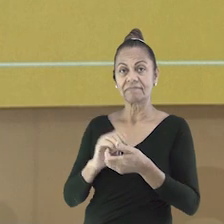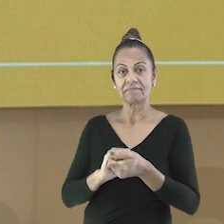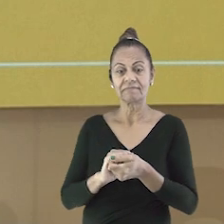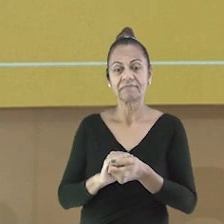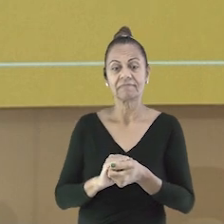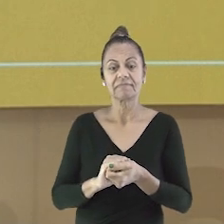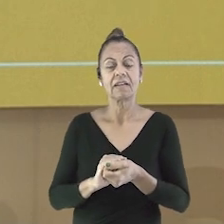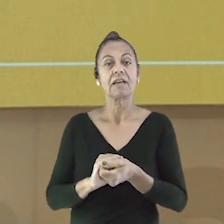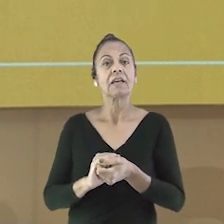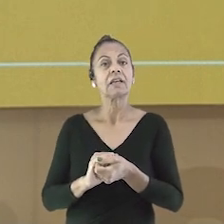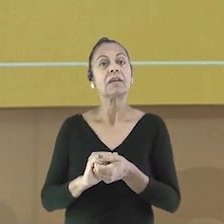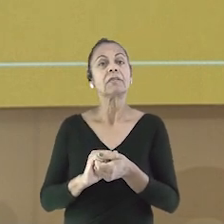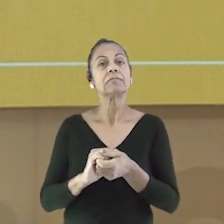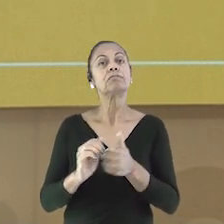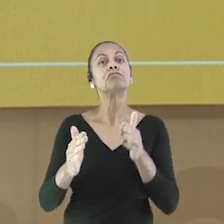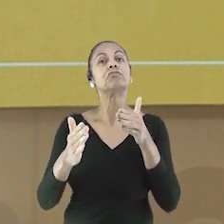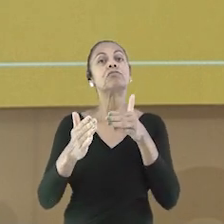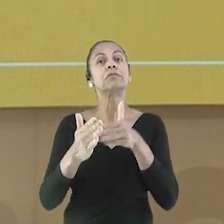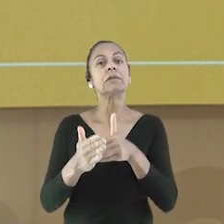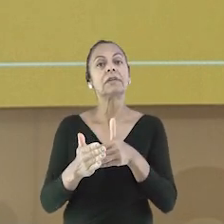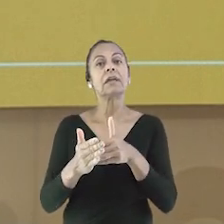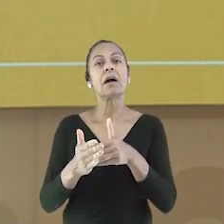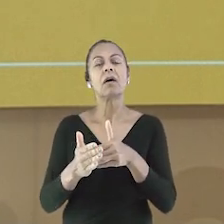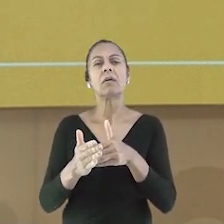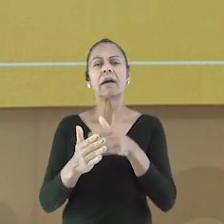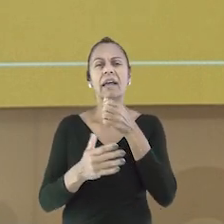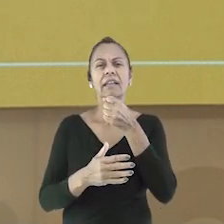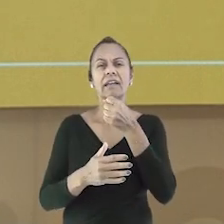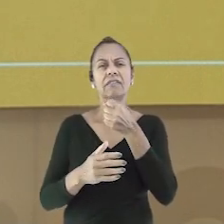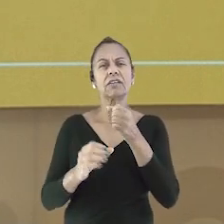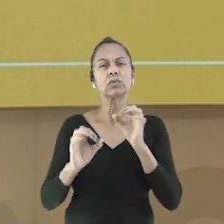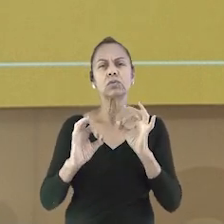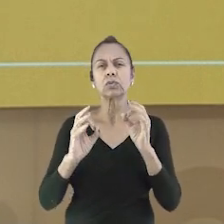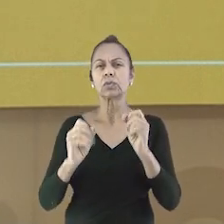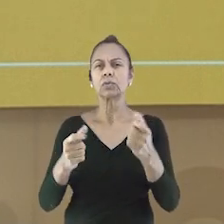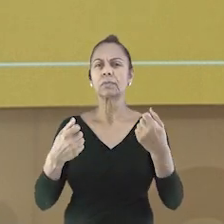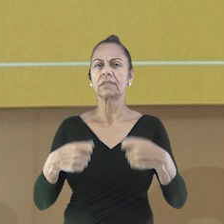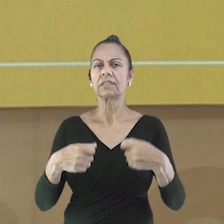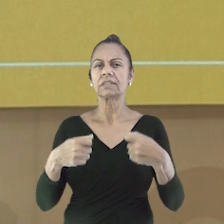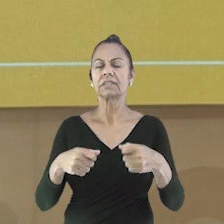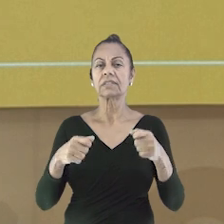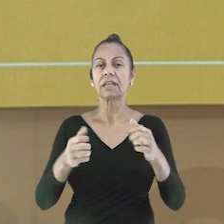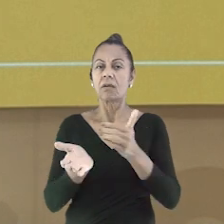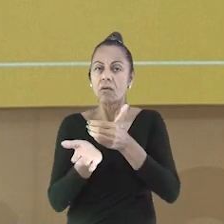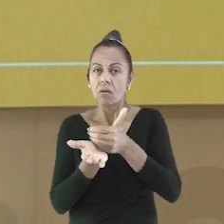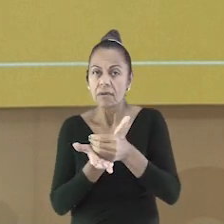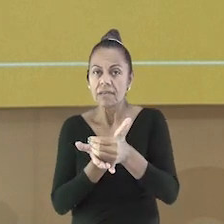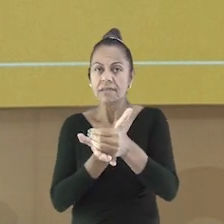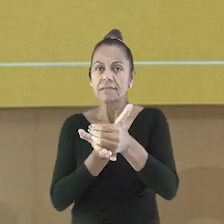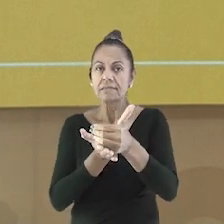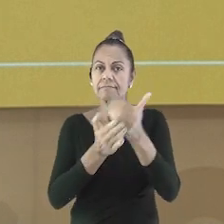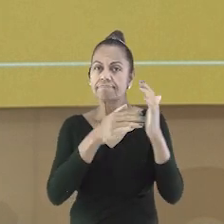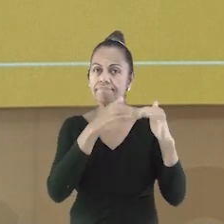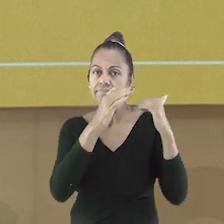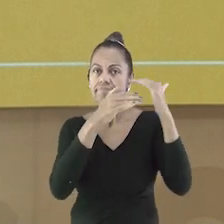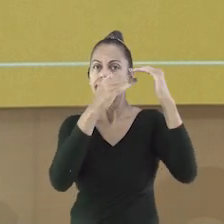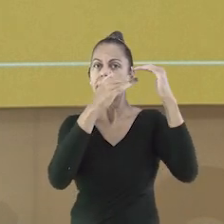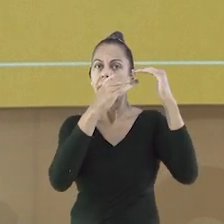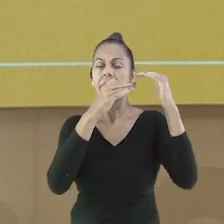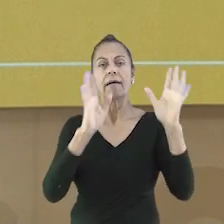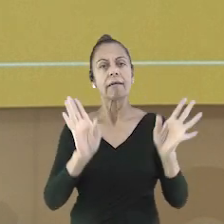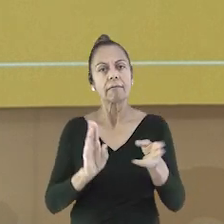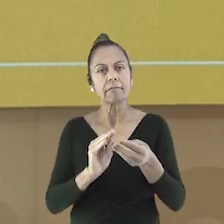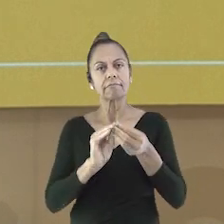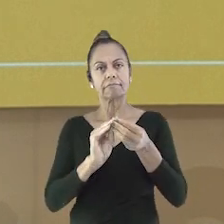que delimita o tema e faz o leitor se interessar em ler ou assistir tal entrevista. E, por último,